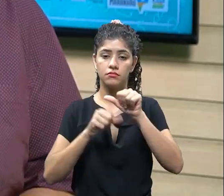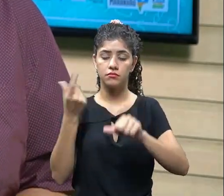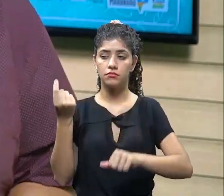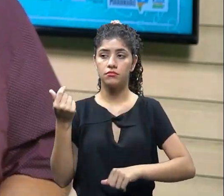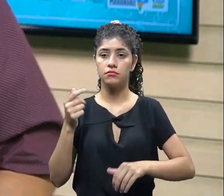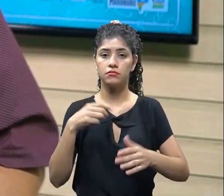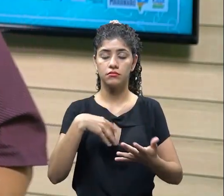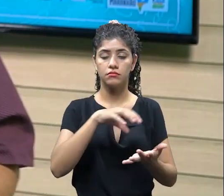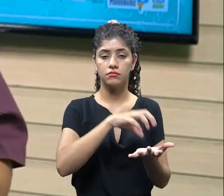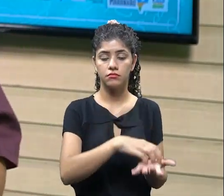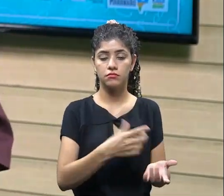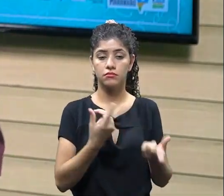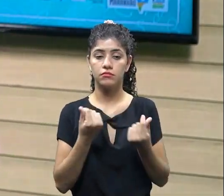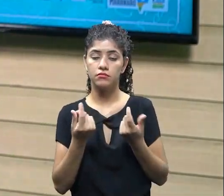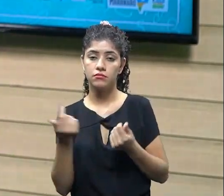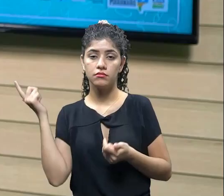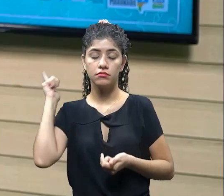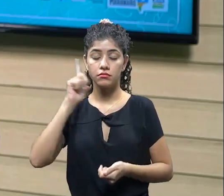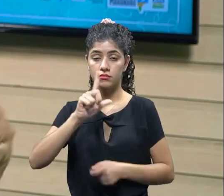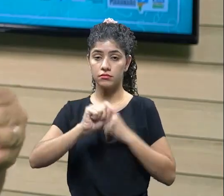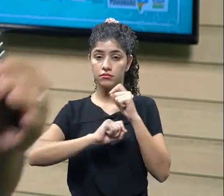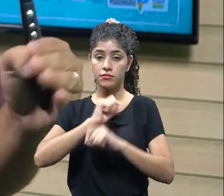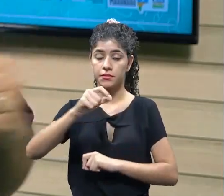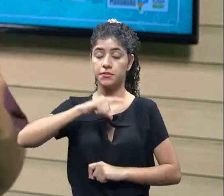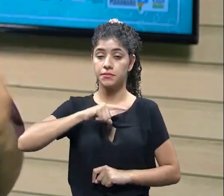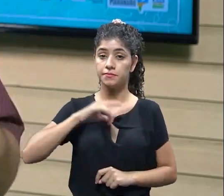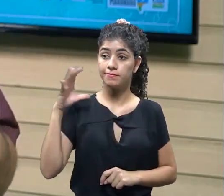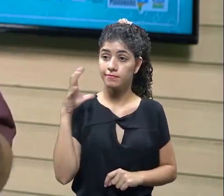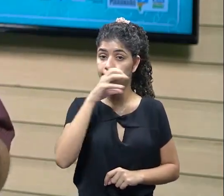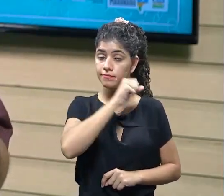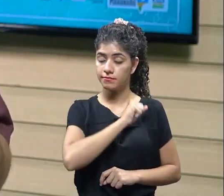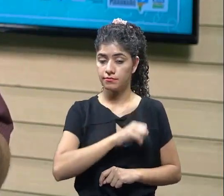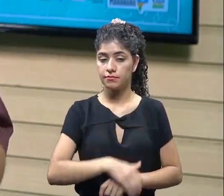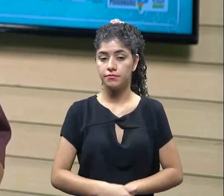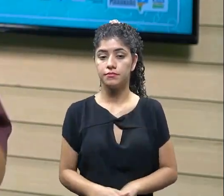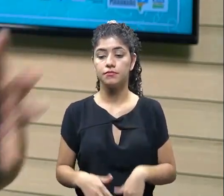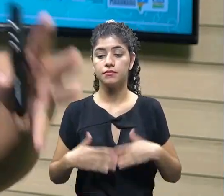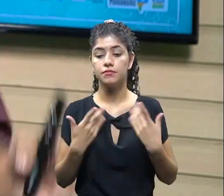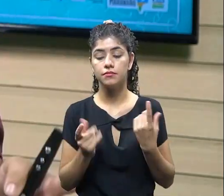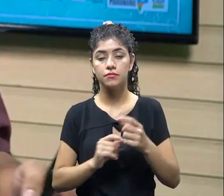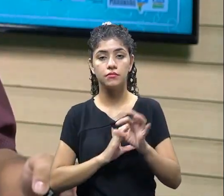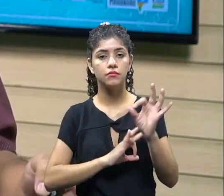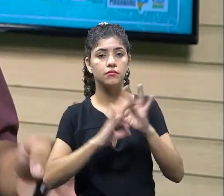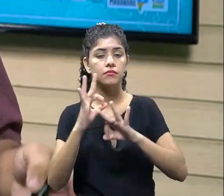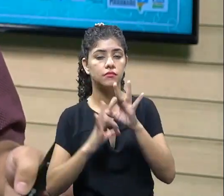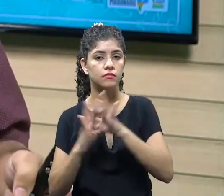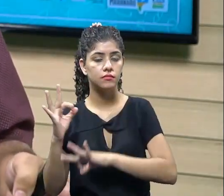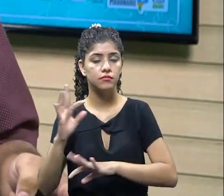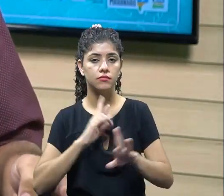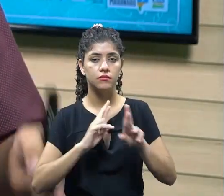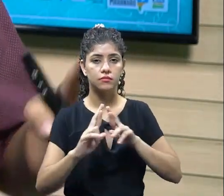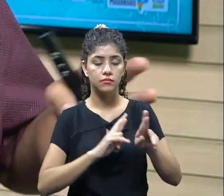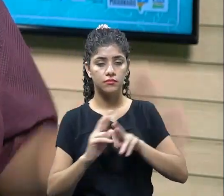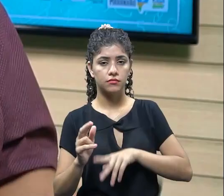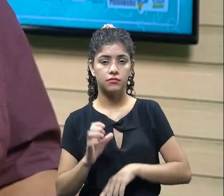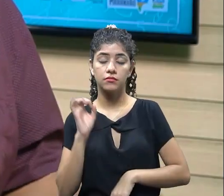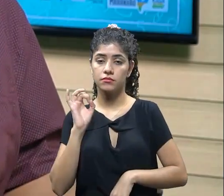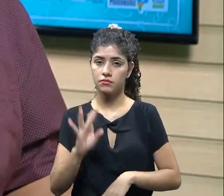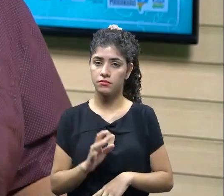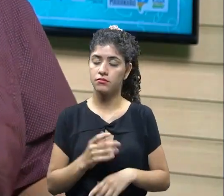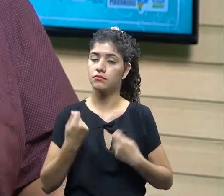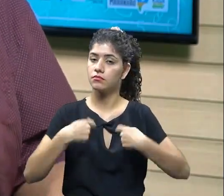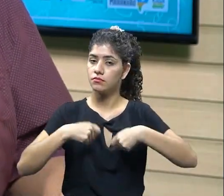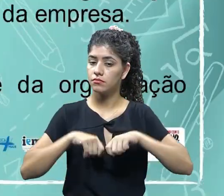setor financeiro para conseguir ter mais rapidez e liquidez. Então, faço um planejamento dessa relacionado, ou seja,